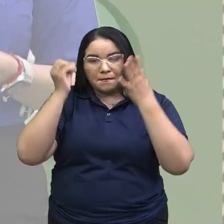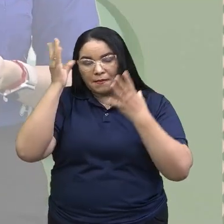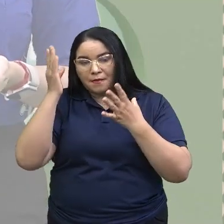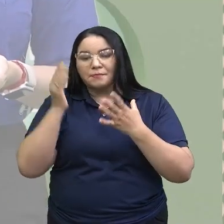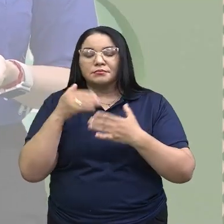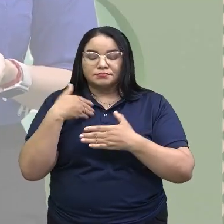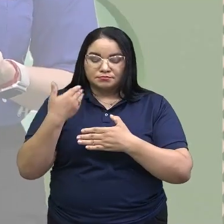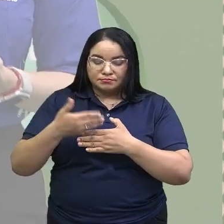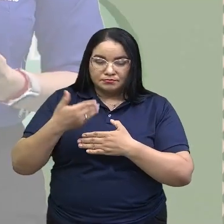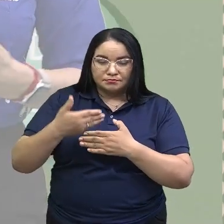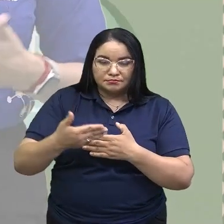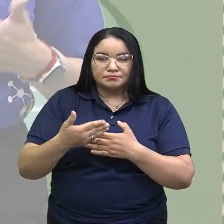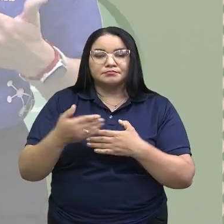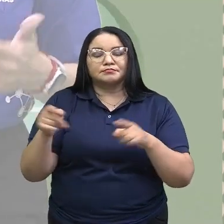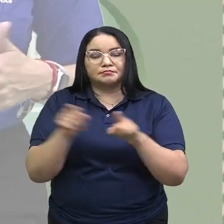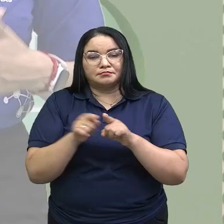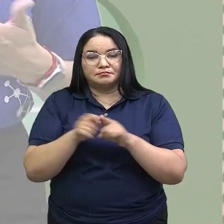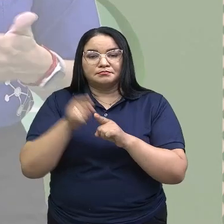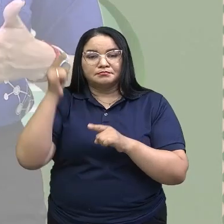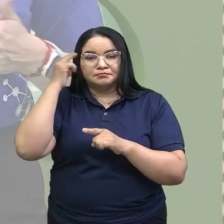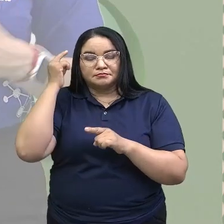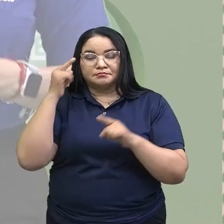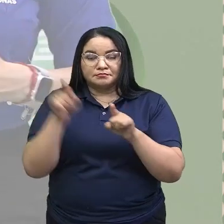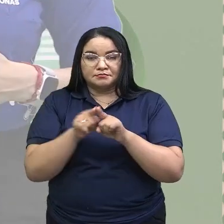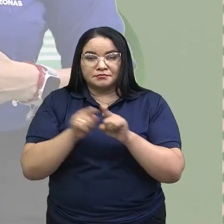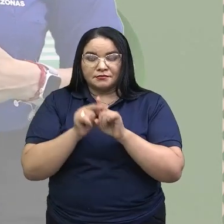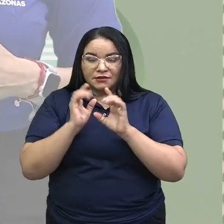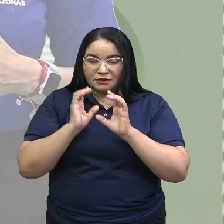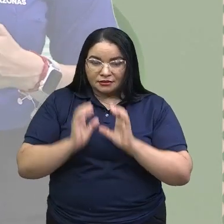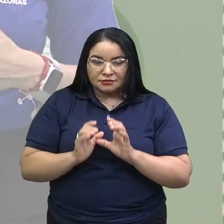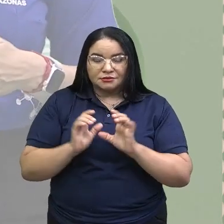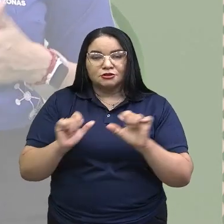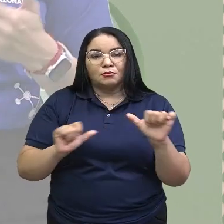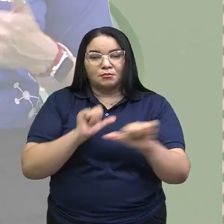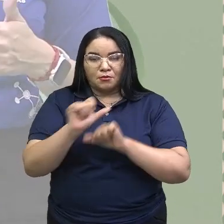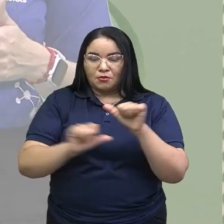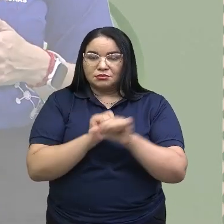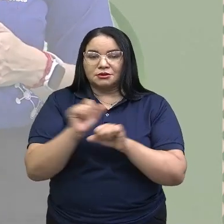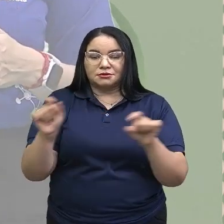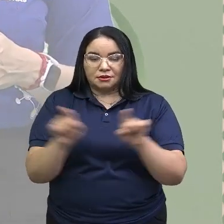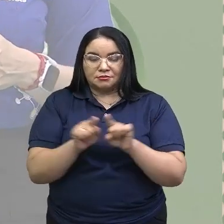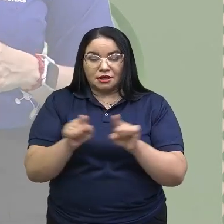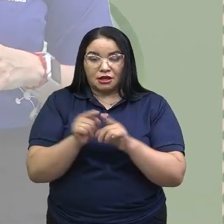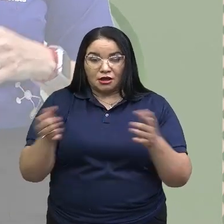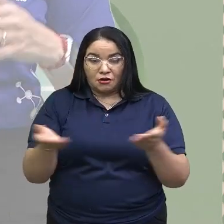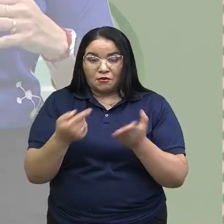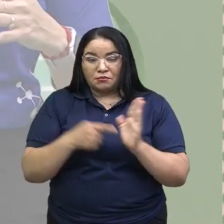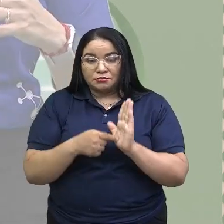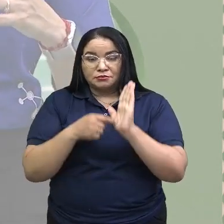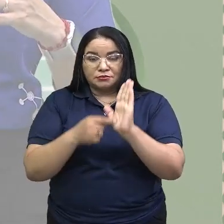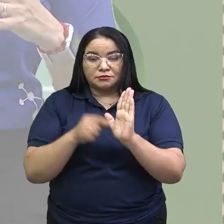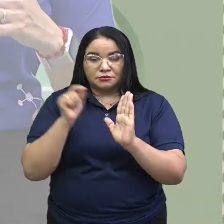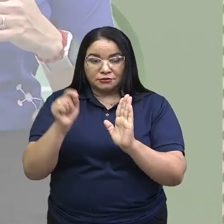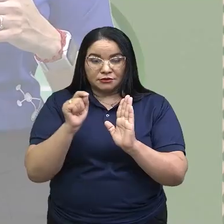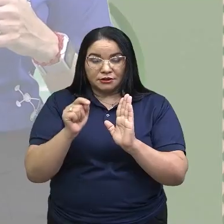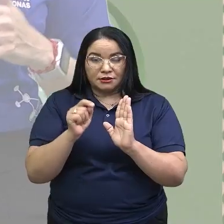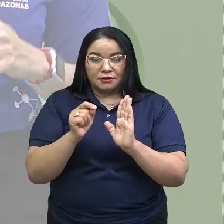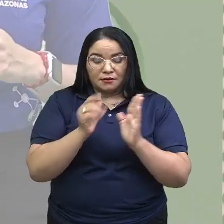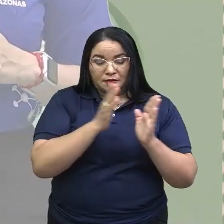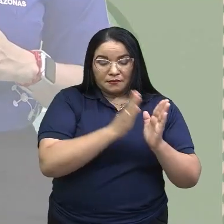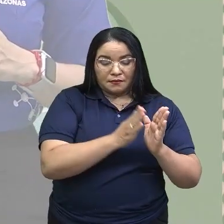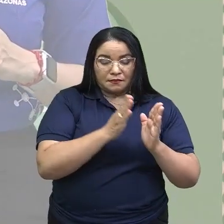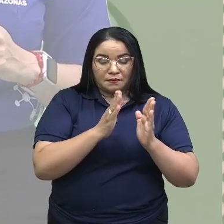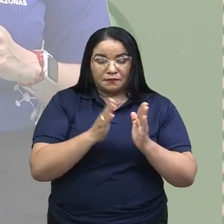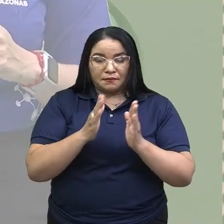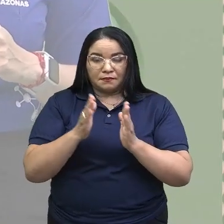disso também, o pensamento e o comportamento acaba sendo alterado. Então, a gente trouxe para vocês as etapas, né,